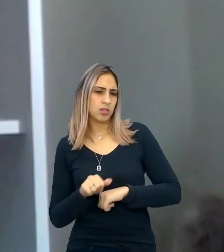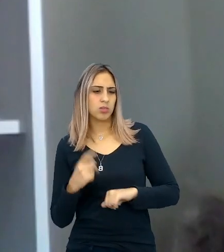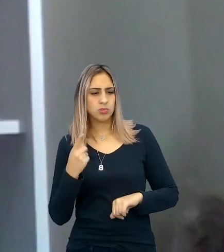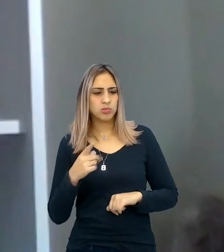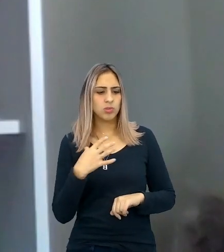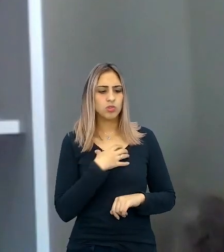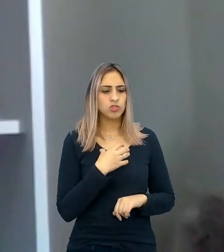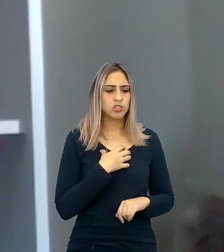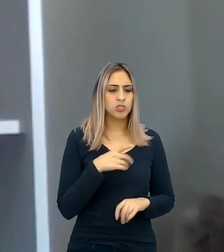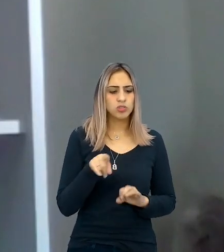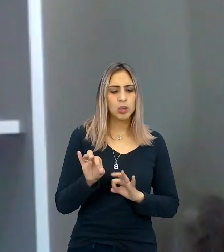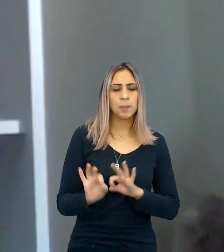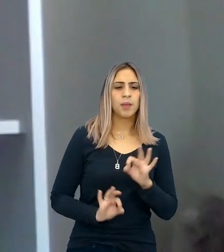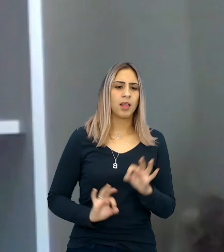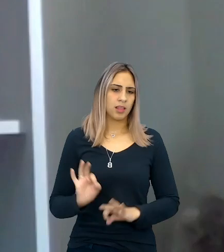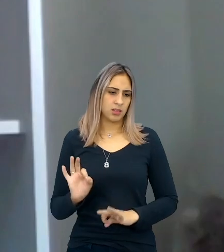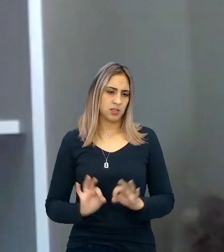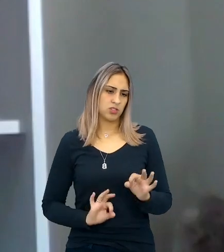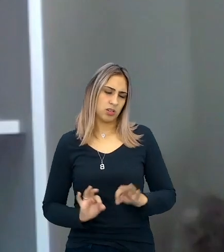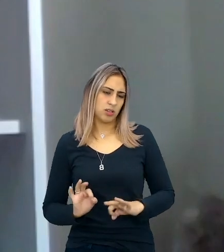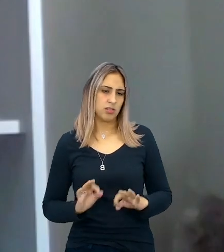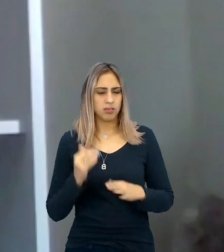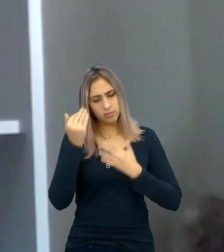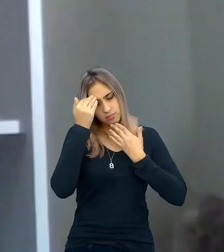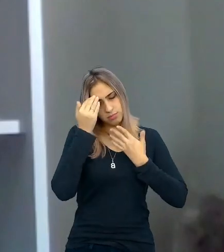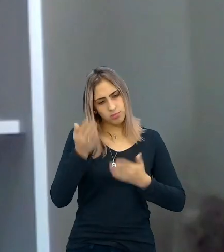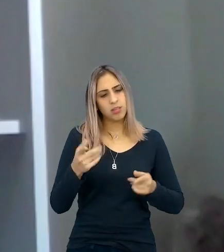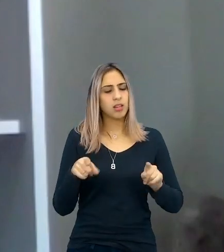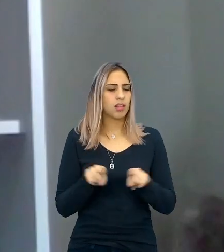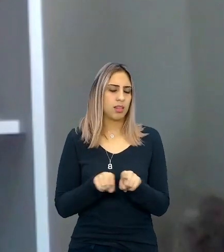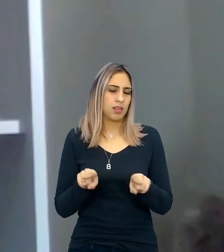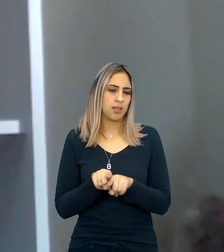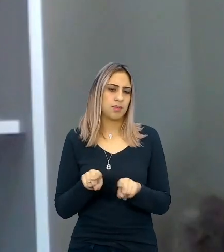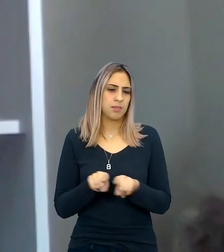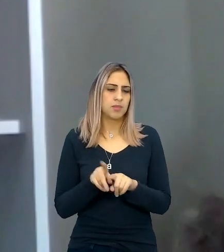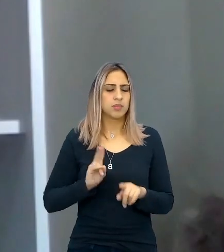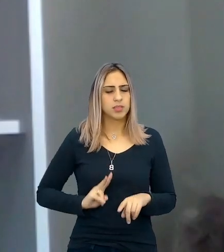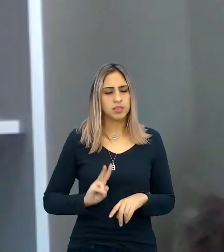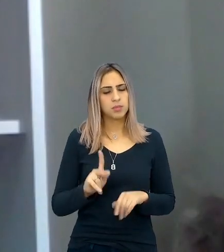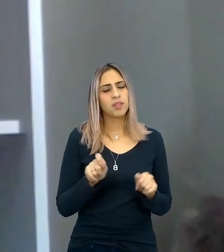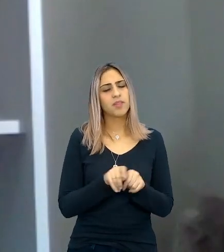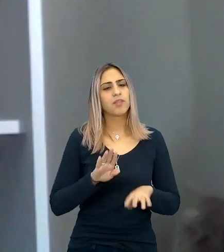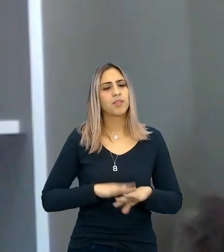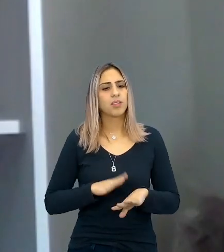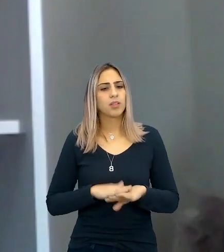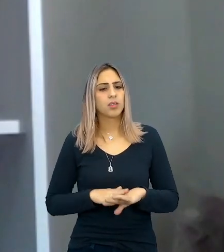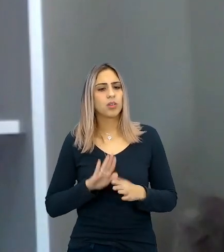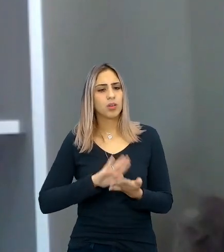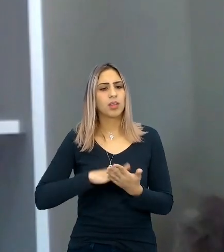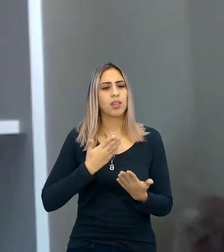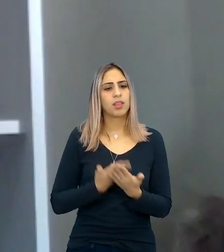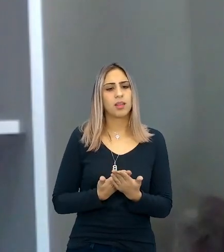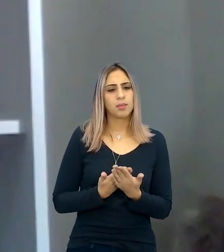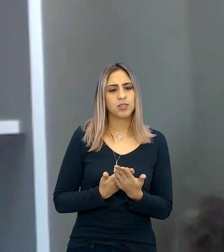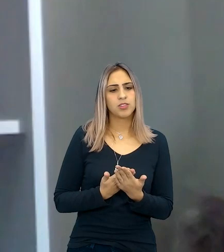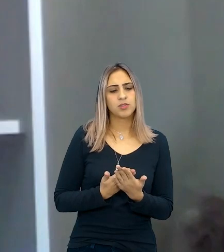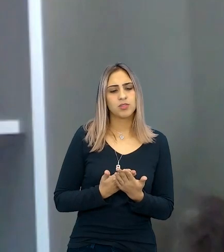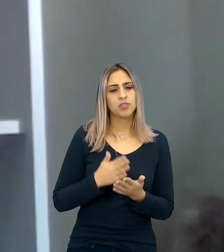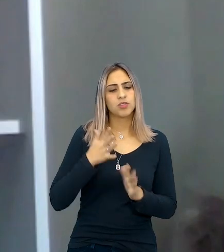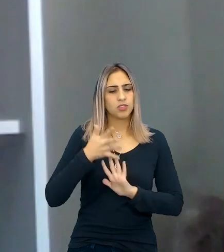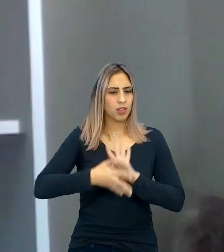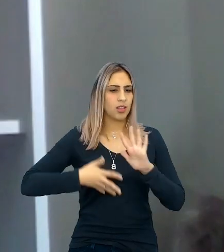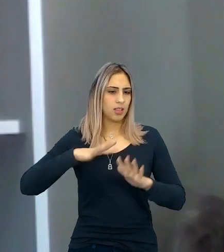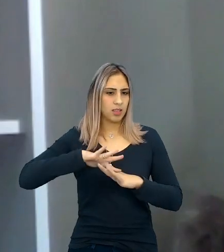modo de planejar, né? E agradecer também, como sempre faço, ao intérprete ou às intérpretes